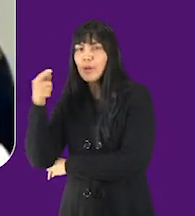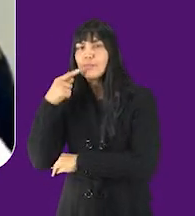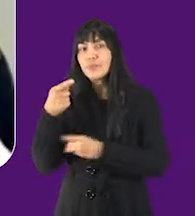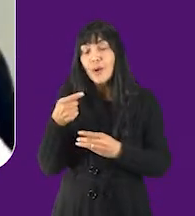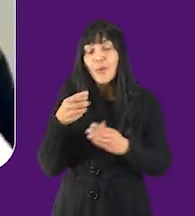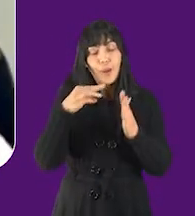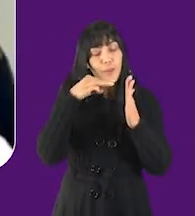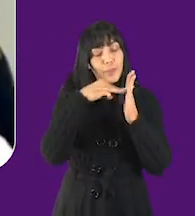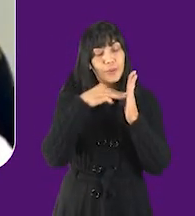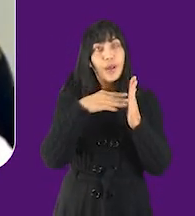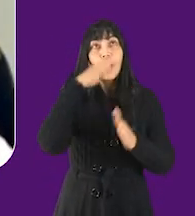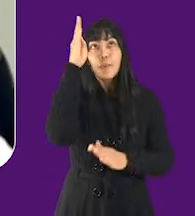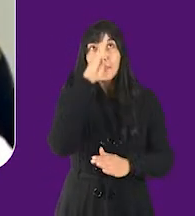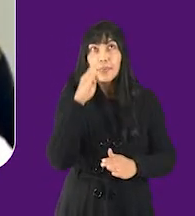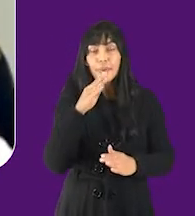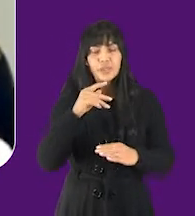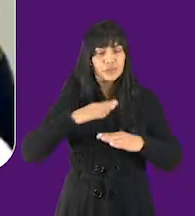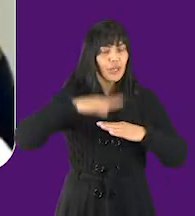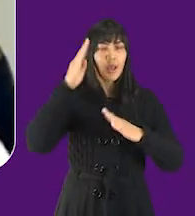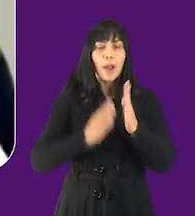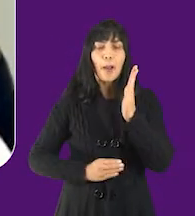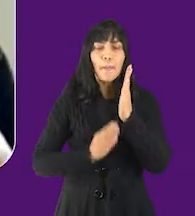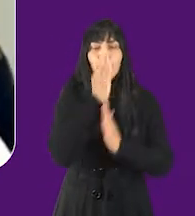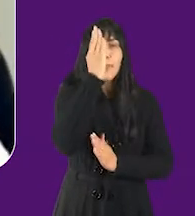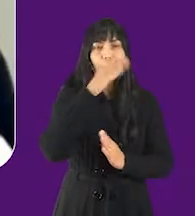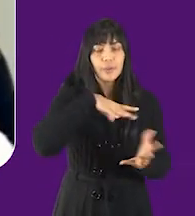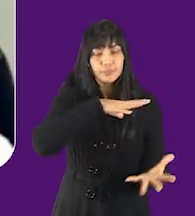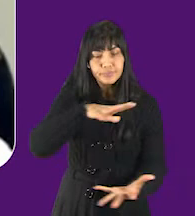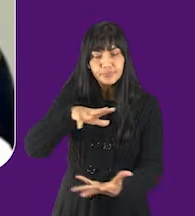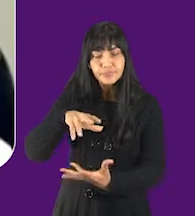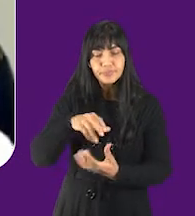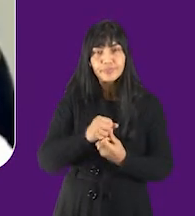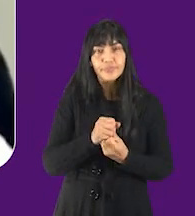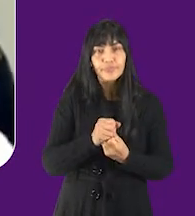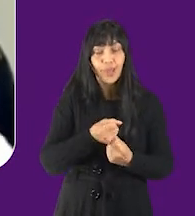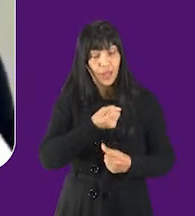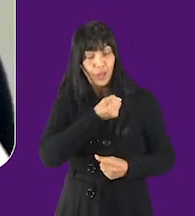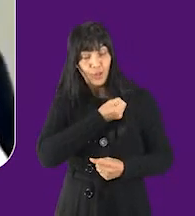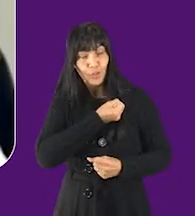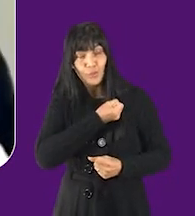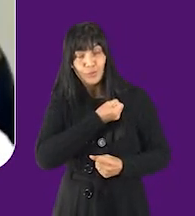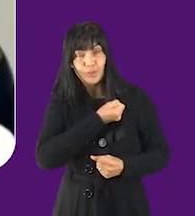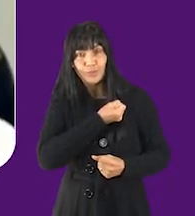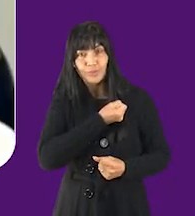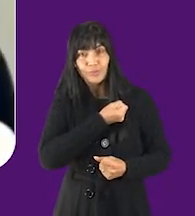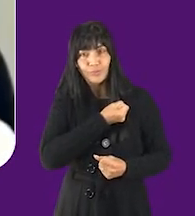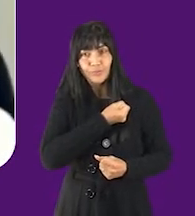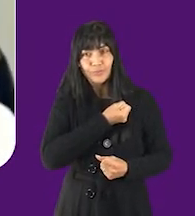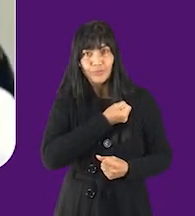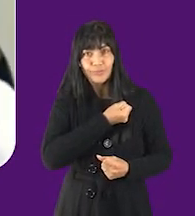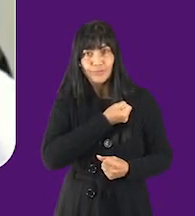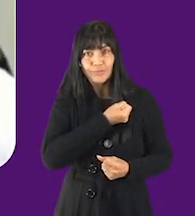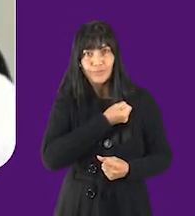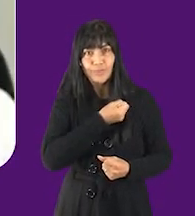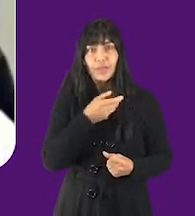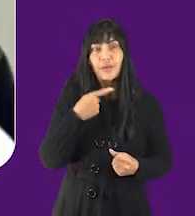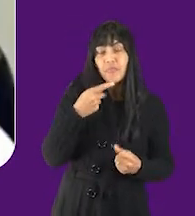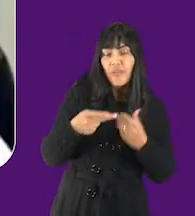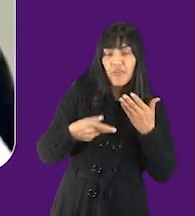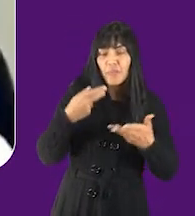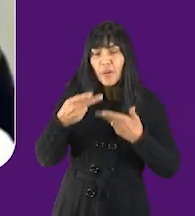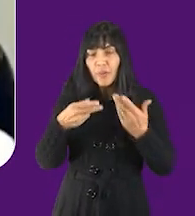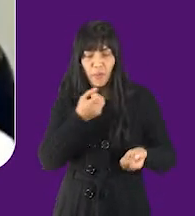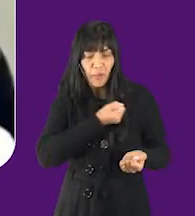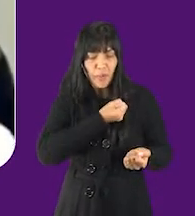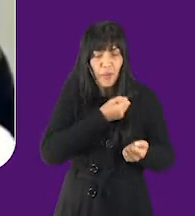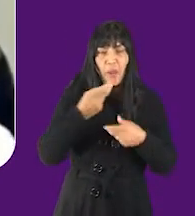essa metodologia, nós estamos entre as mais avançadas do mundo. Só trago um número para não trazer outros para não ficar